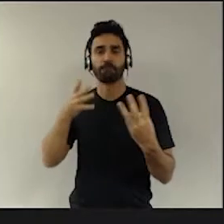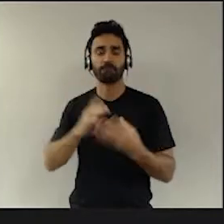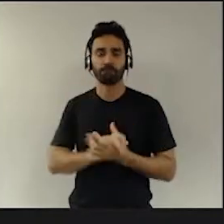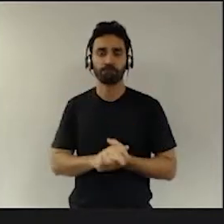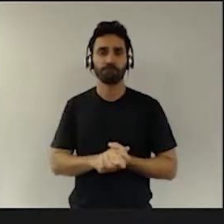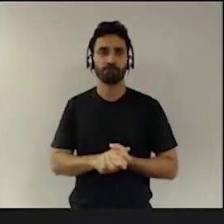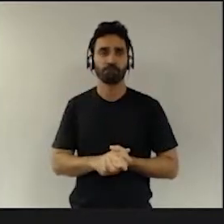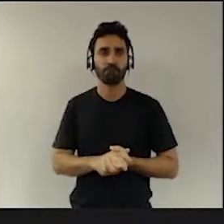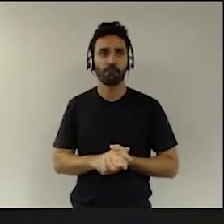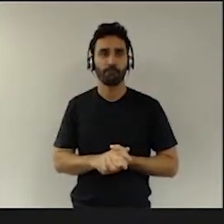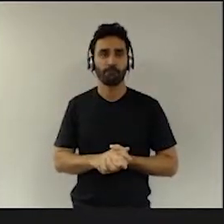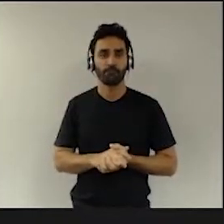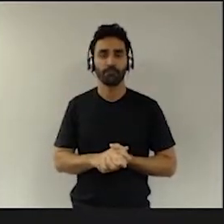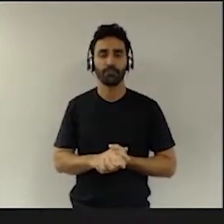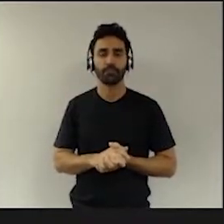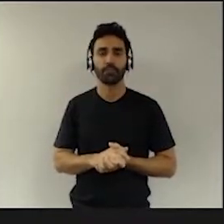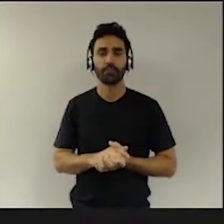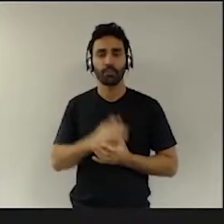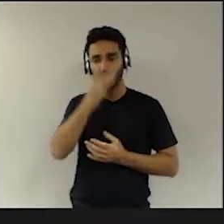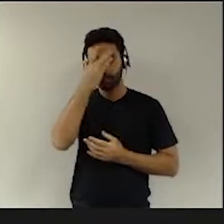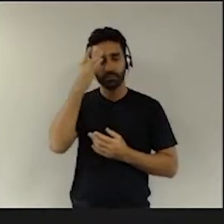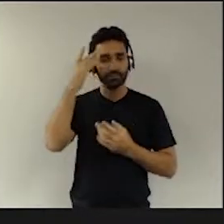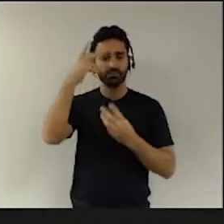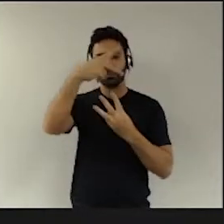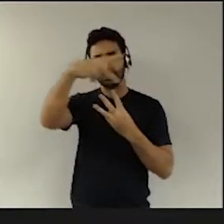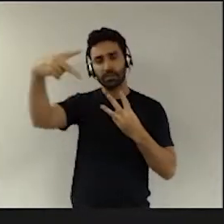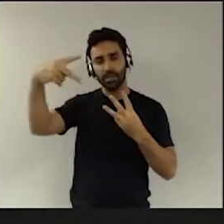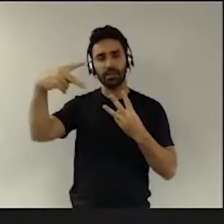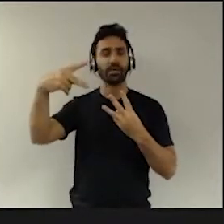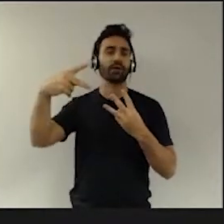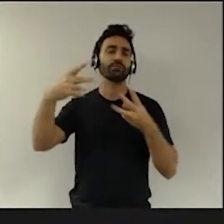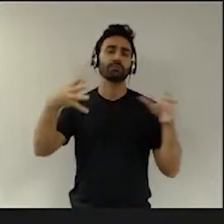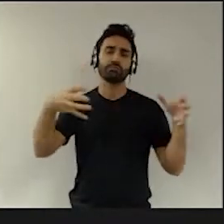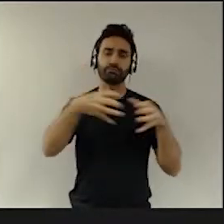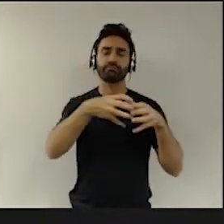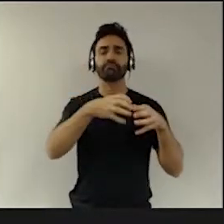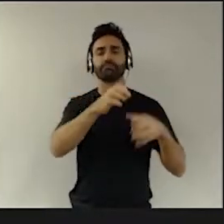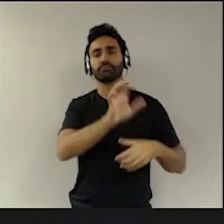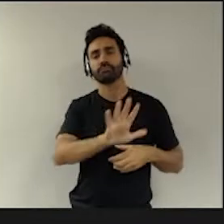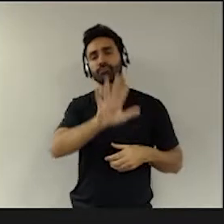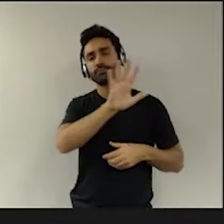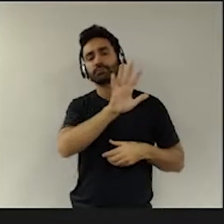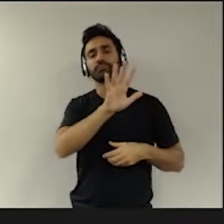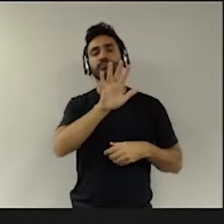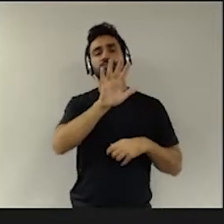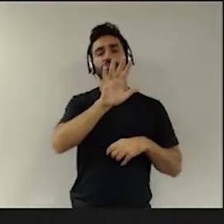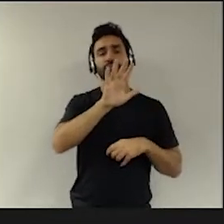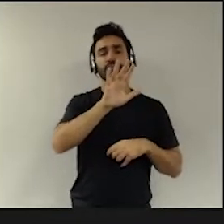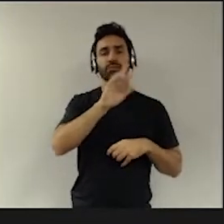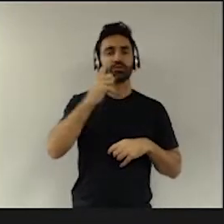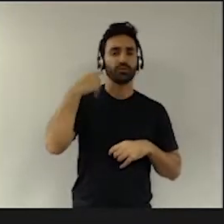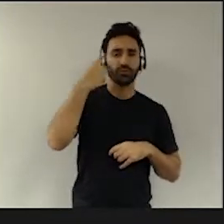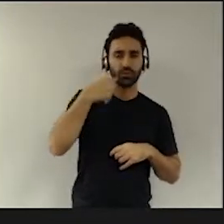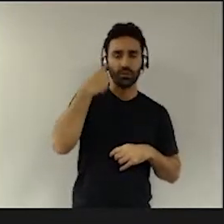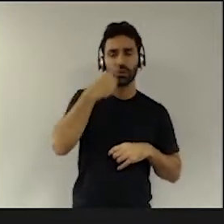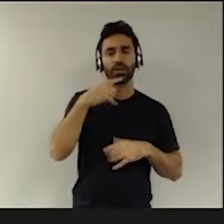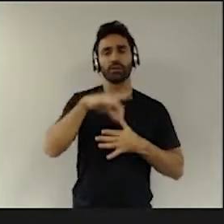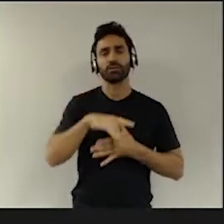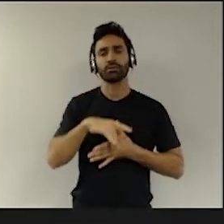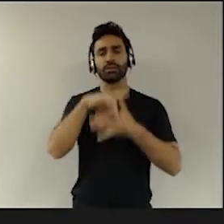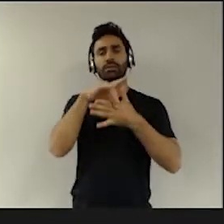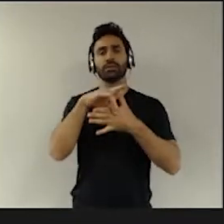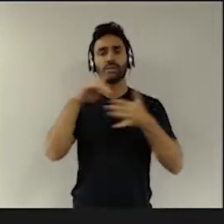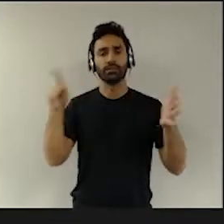são, ilustríssimos presidentes de seccionais do nosso país, líderes abnegados